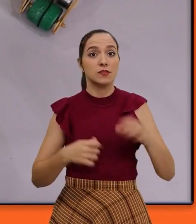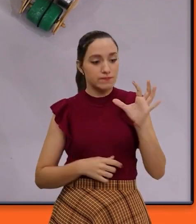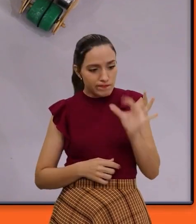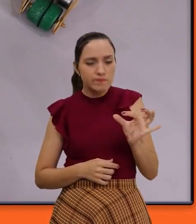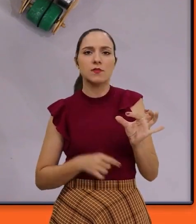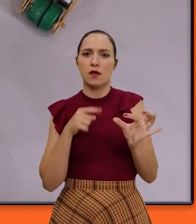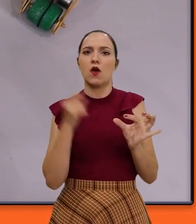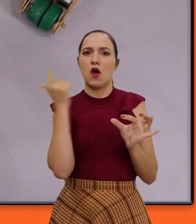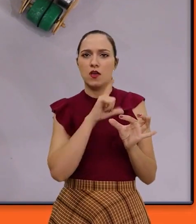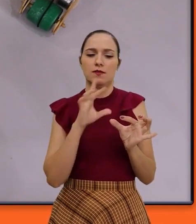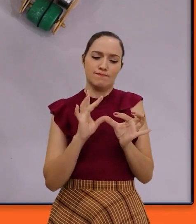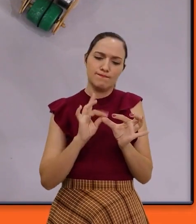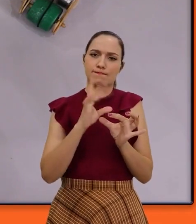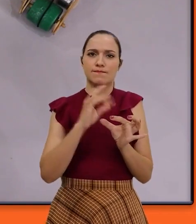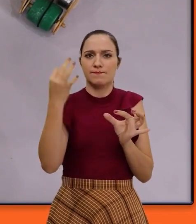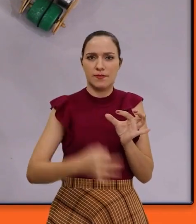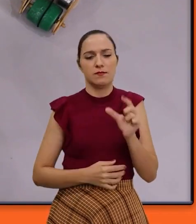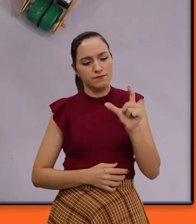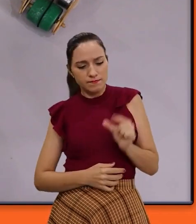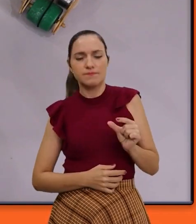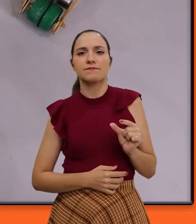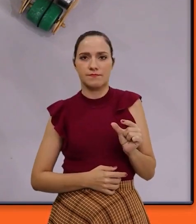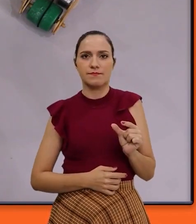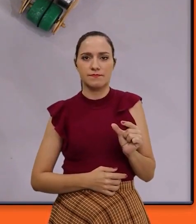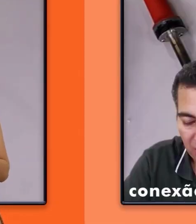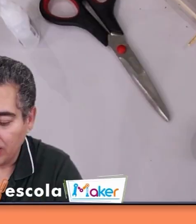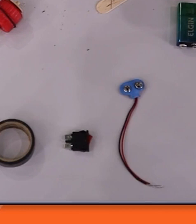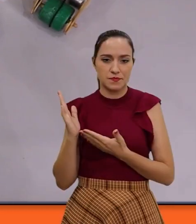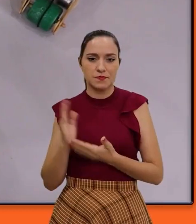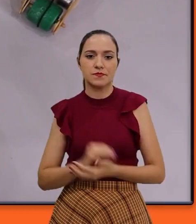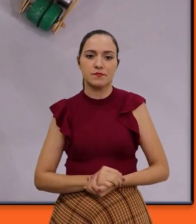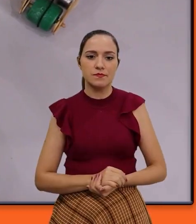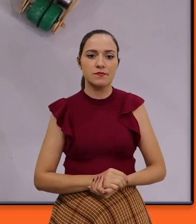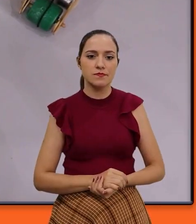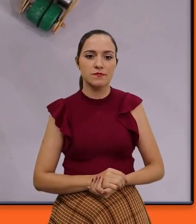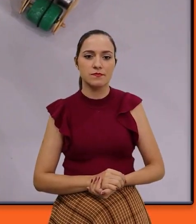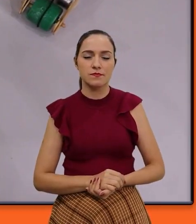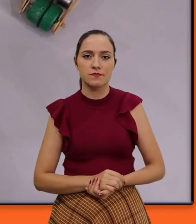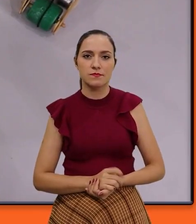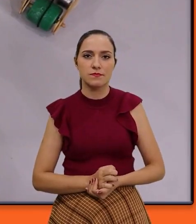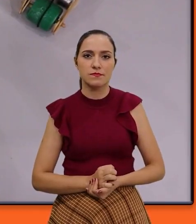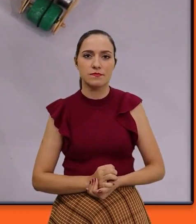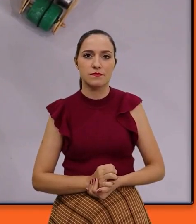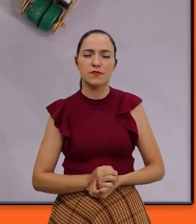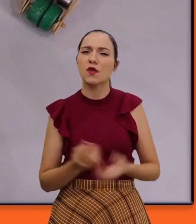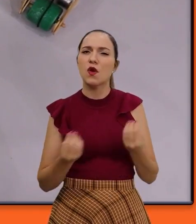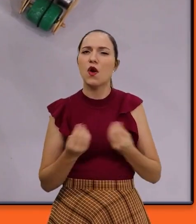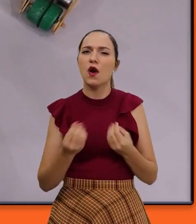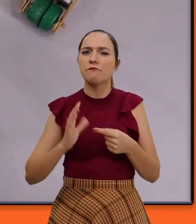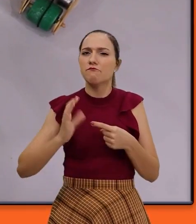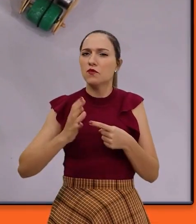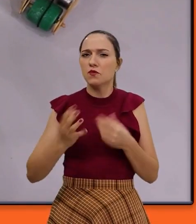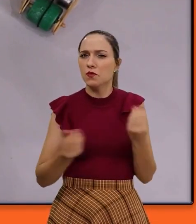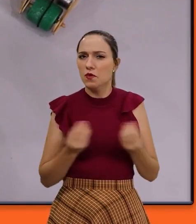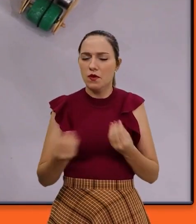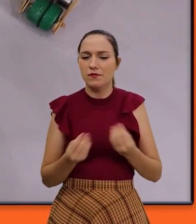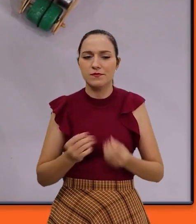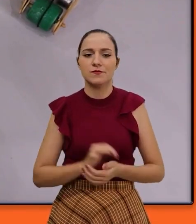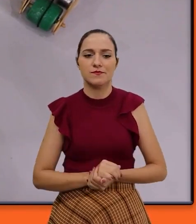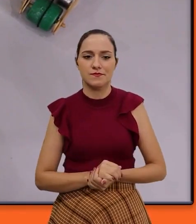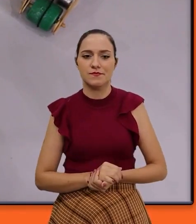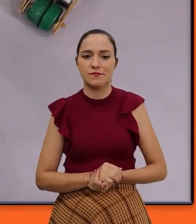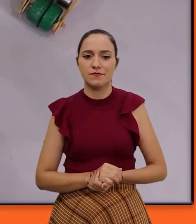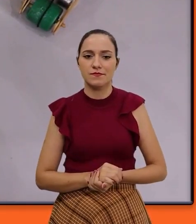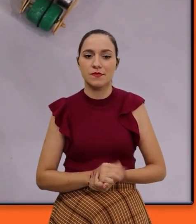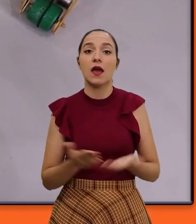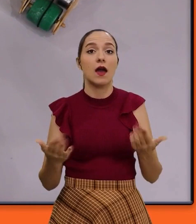soltar porque precisa fixar aqui, né? Então nós vamos colocar o nosso motorzinho aqui. Como é que nós vamos fixar esse motorzinho?